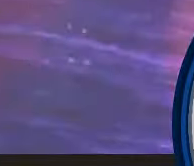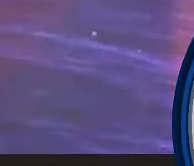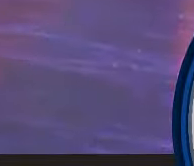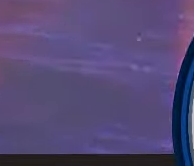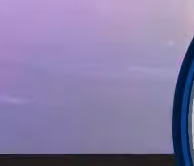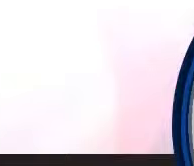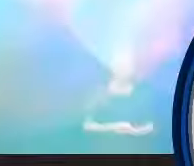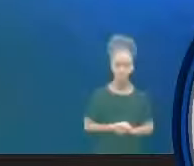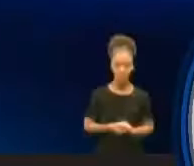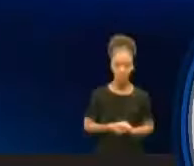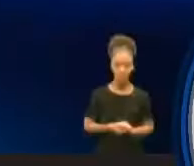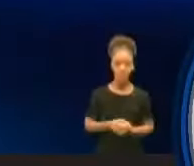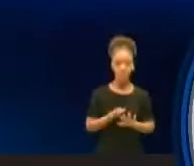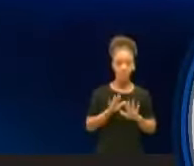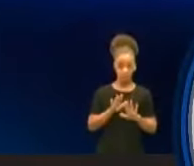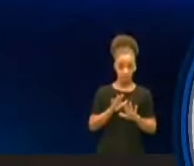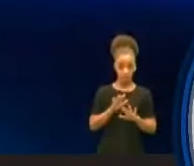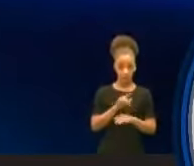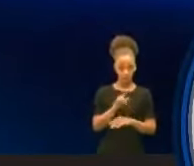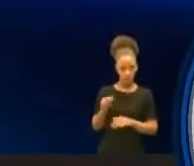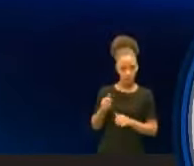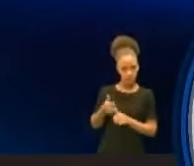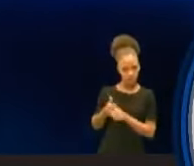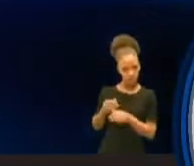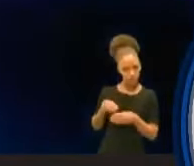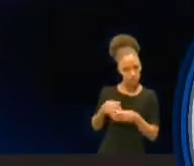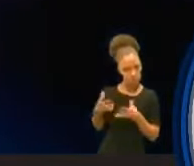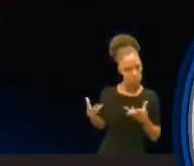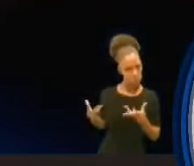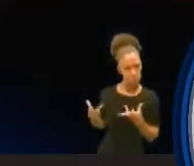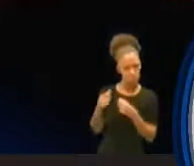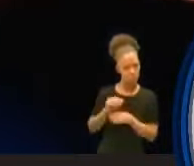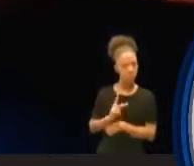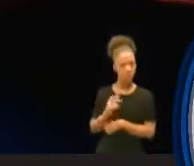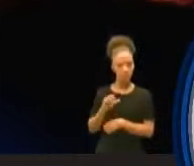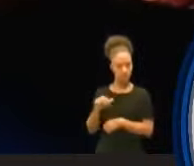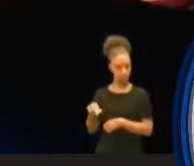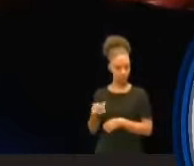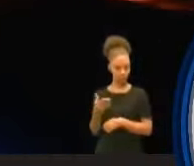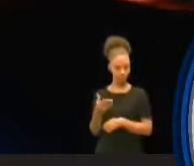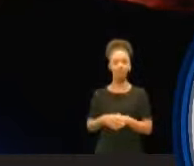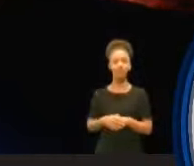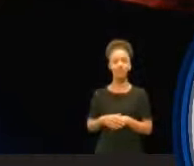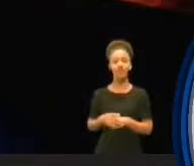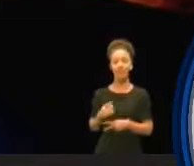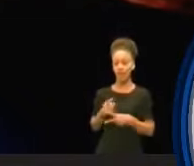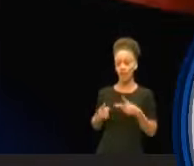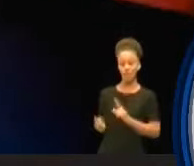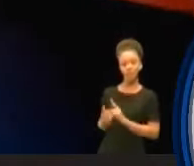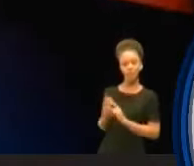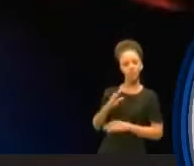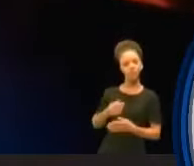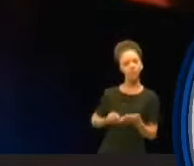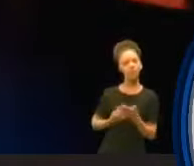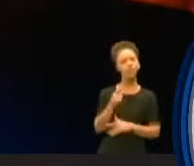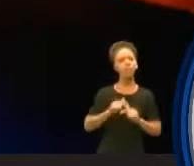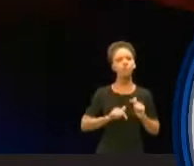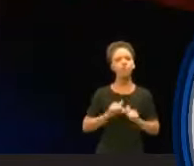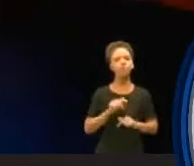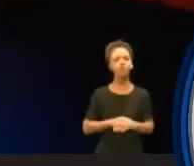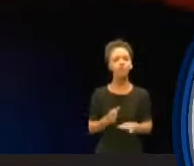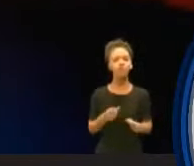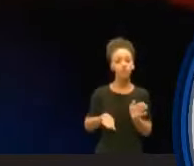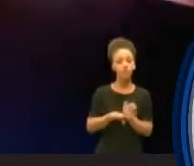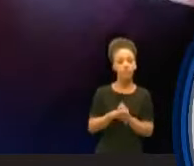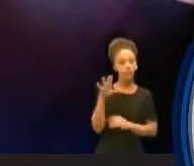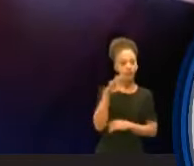É, não sei se vai ter isso não. Olha, enquanto vocês acompanhavam esse conteúdo incrível do Ellison, as nossas clientes já pagaram pelos seus produtos que vão